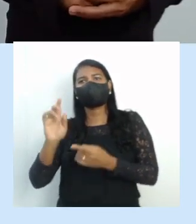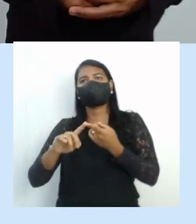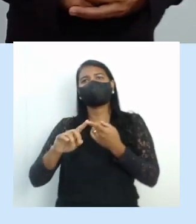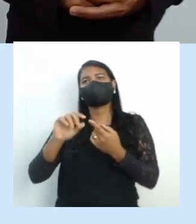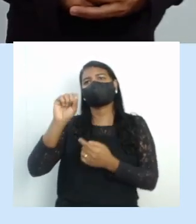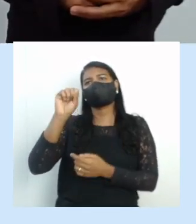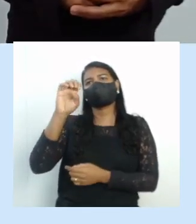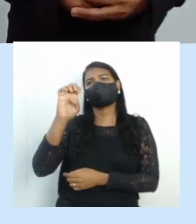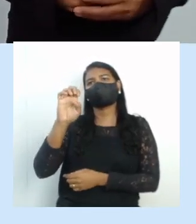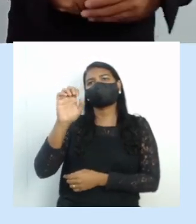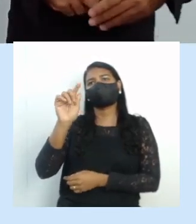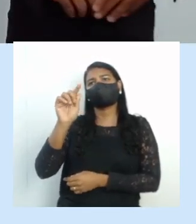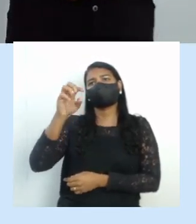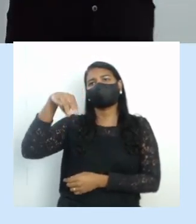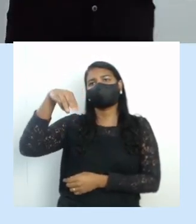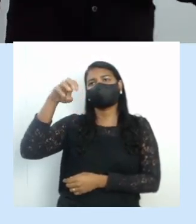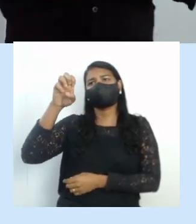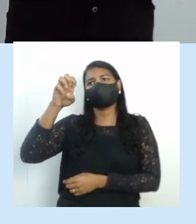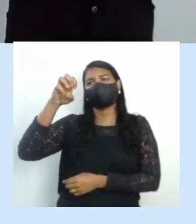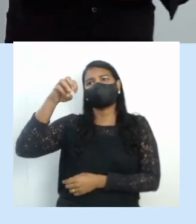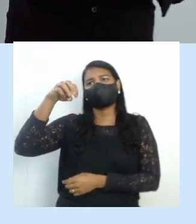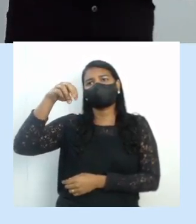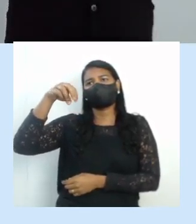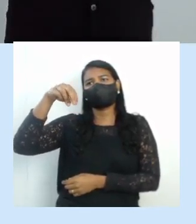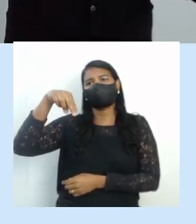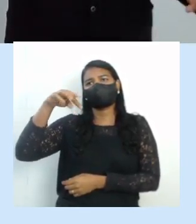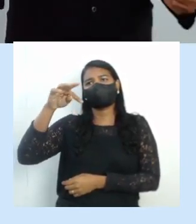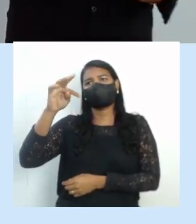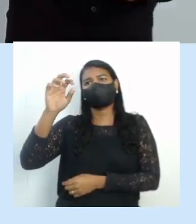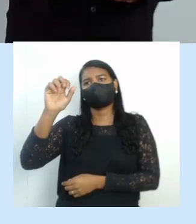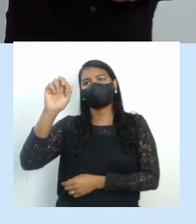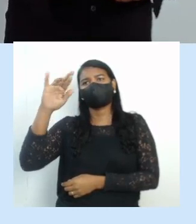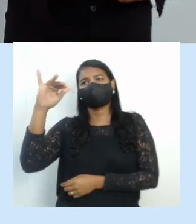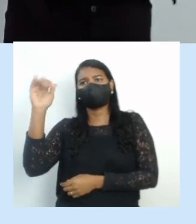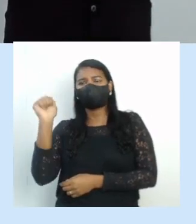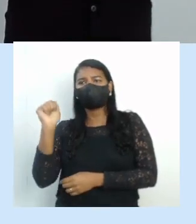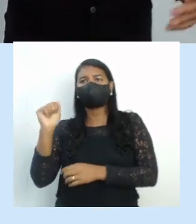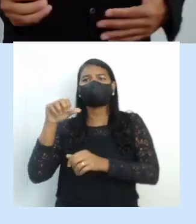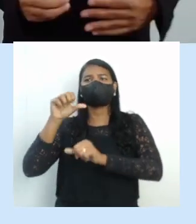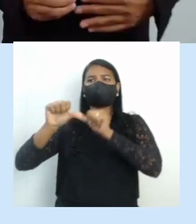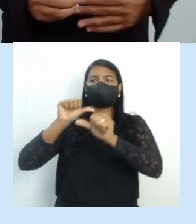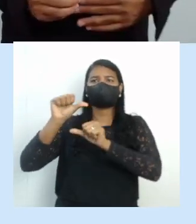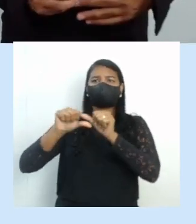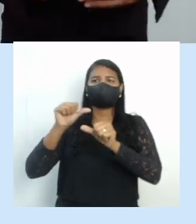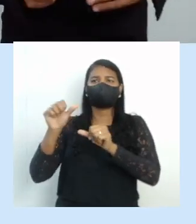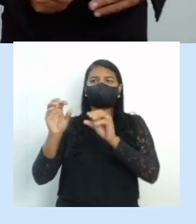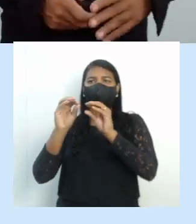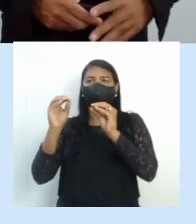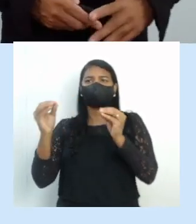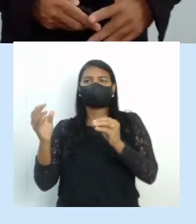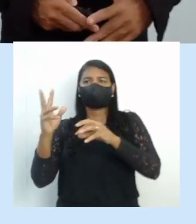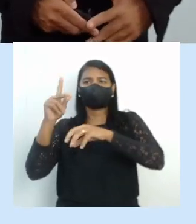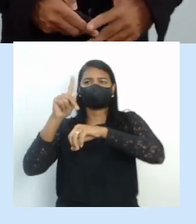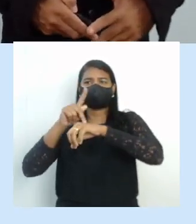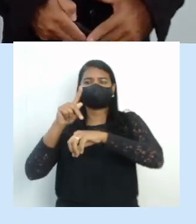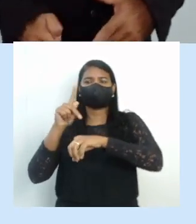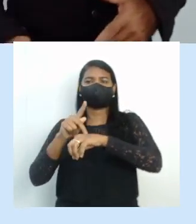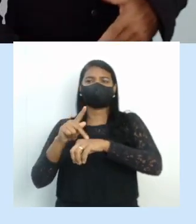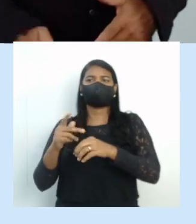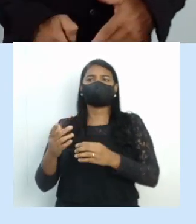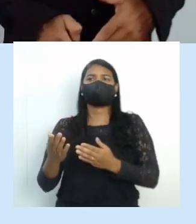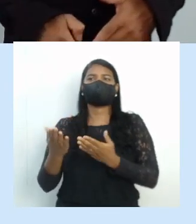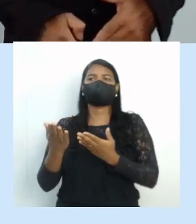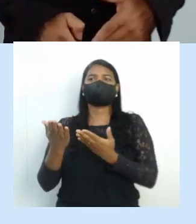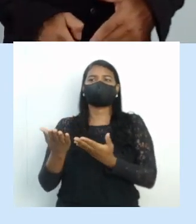rochas metamórficas. E elas vão passar por uma alteração em sua estrutura em virtude aí da